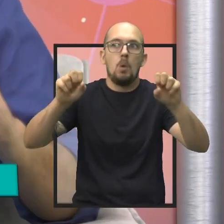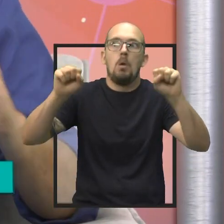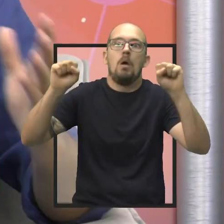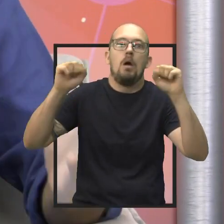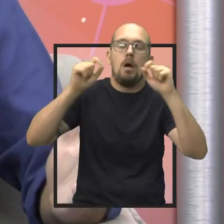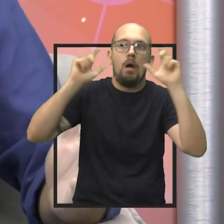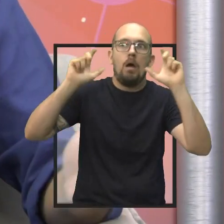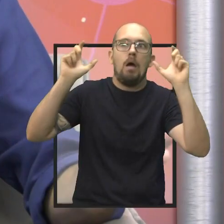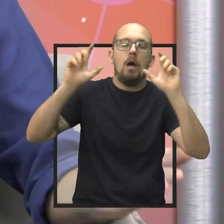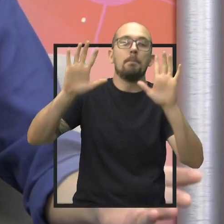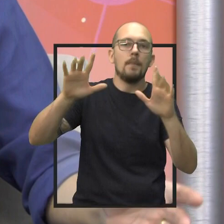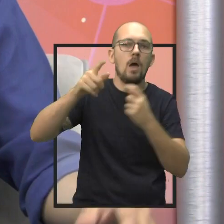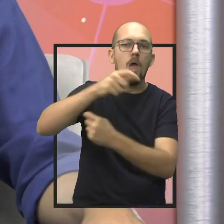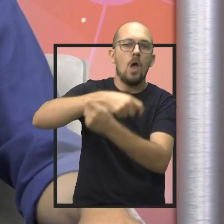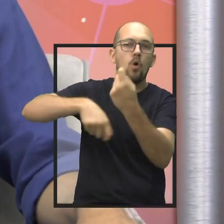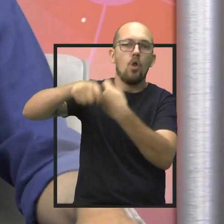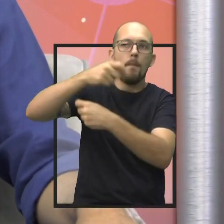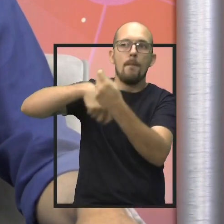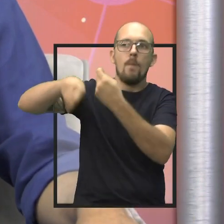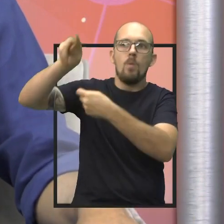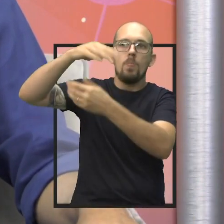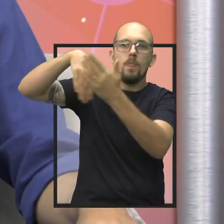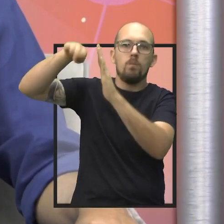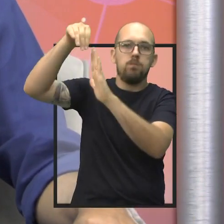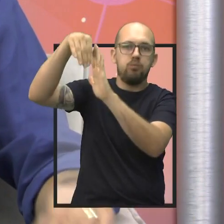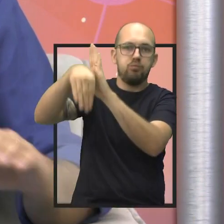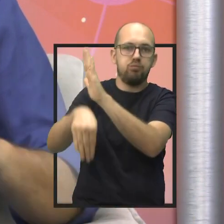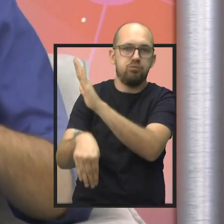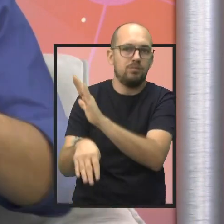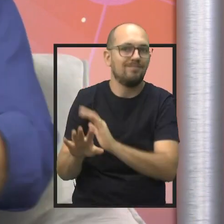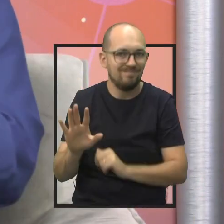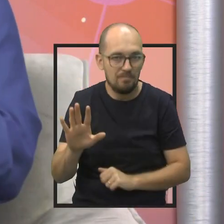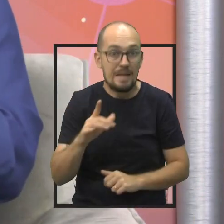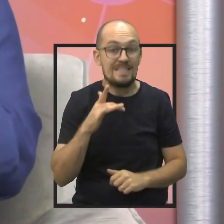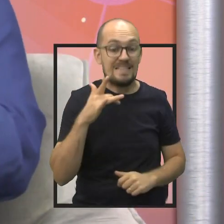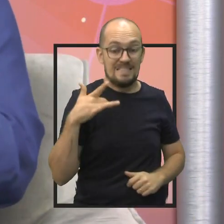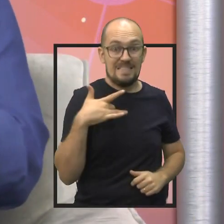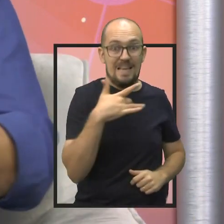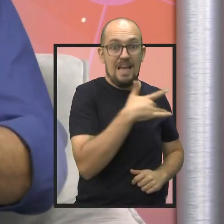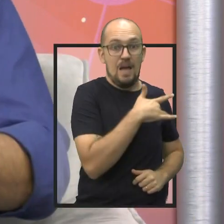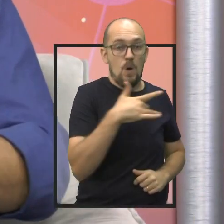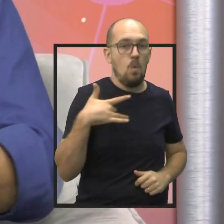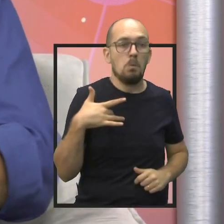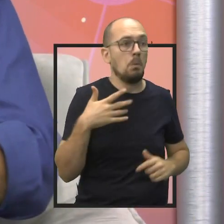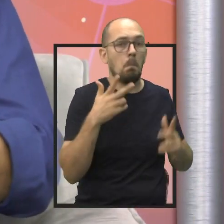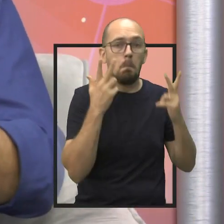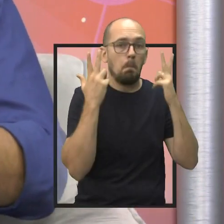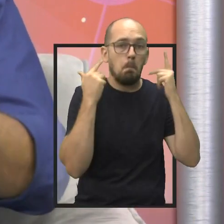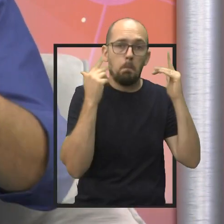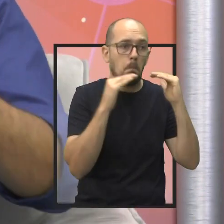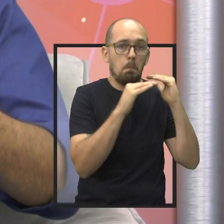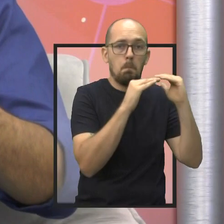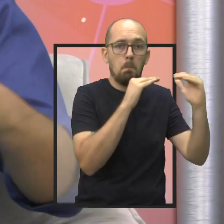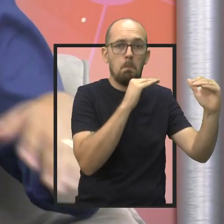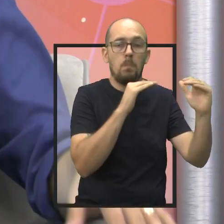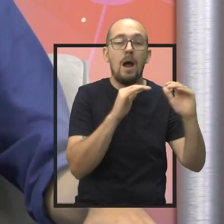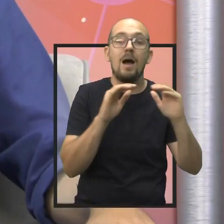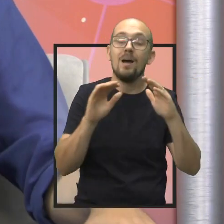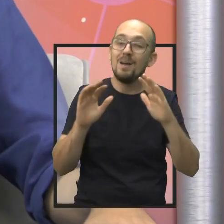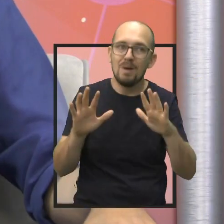que propriamente do ponto de vista de saúde. Não é que é um problema menor, não é isso, mas a gente tem que dar a